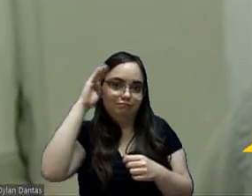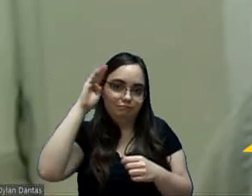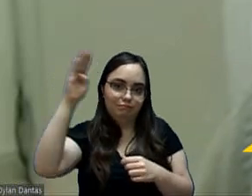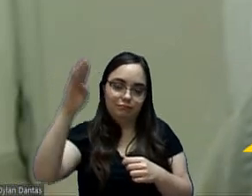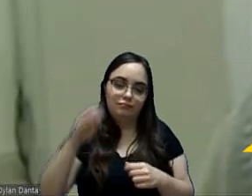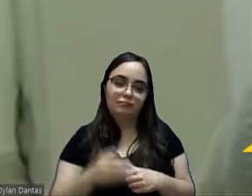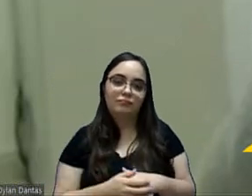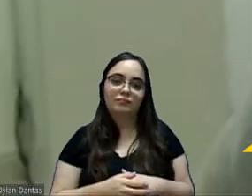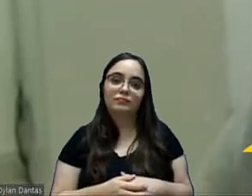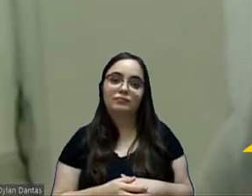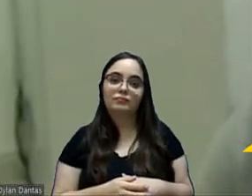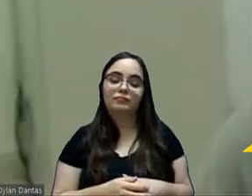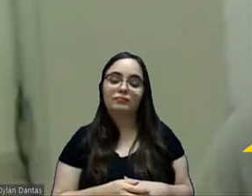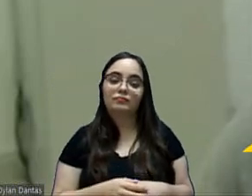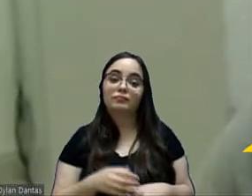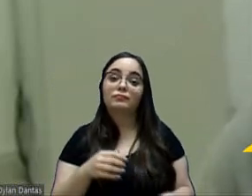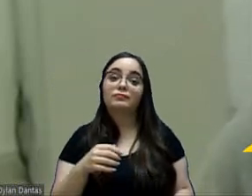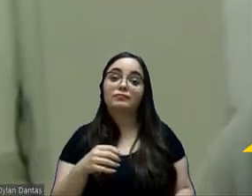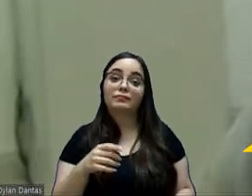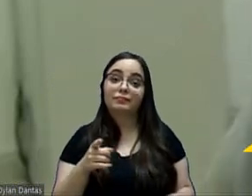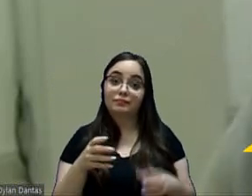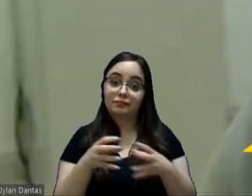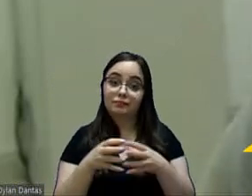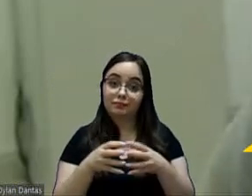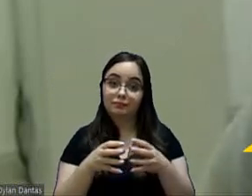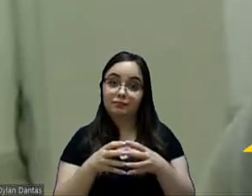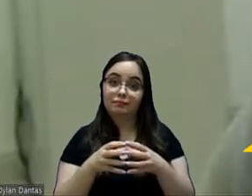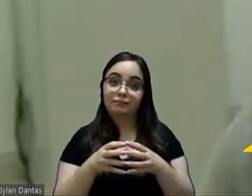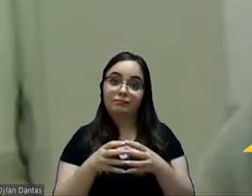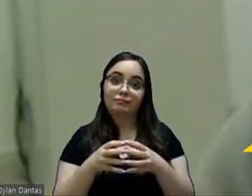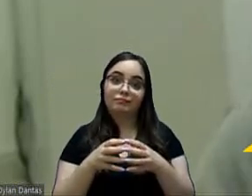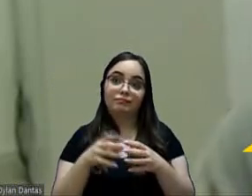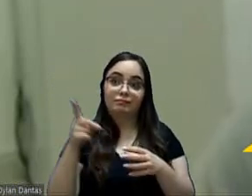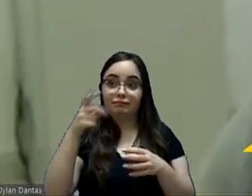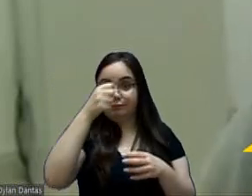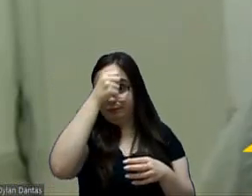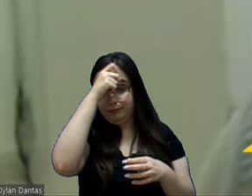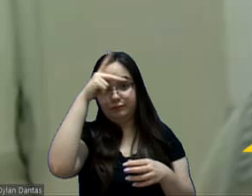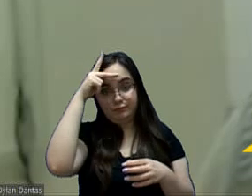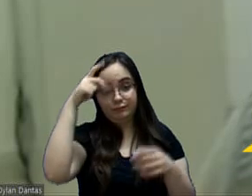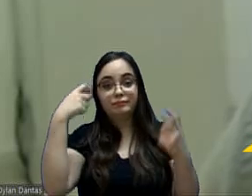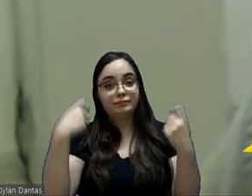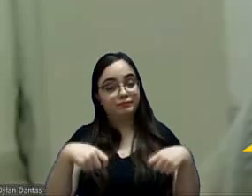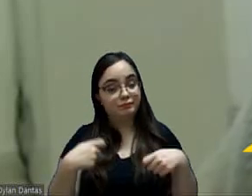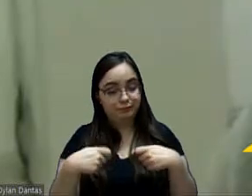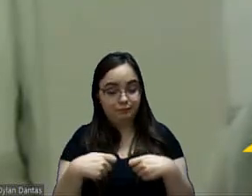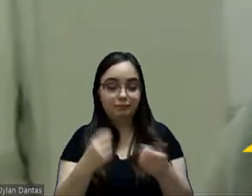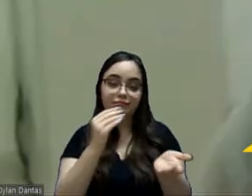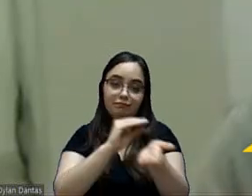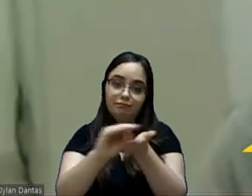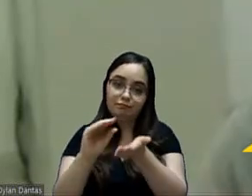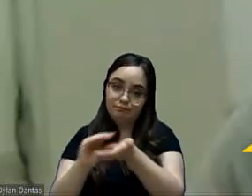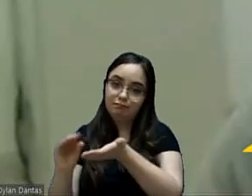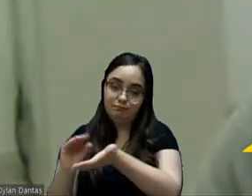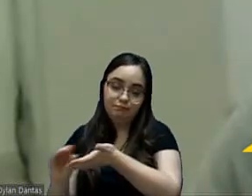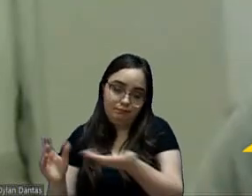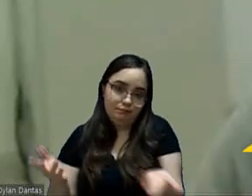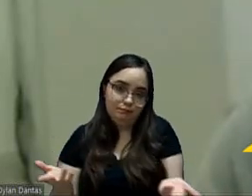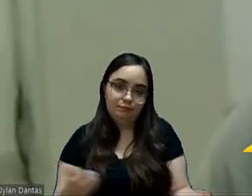Executivo precisa sim destinar os recursos de acordo para o qual ele está sendo